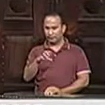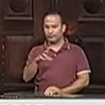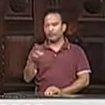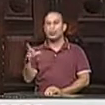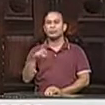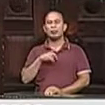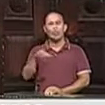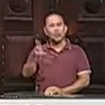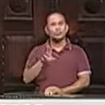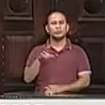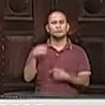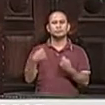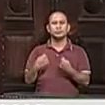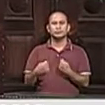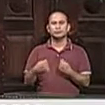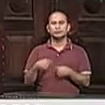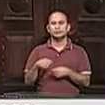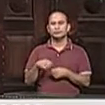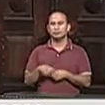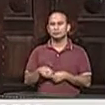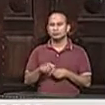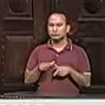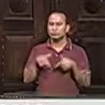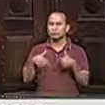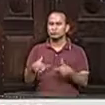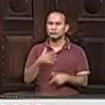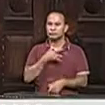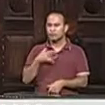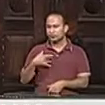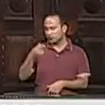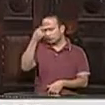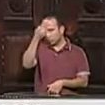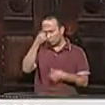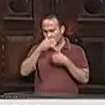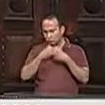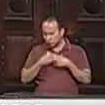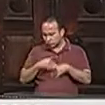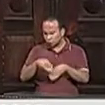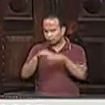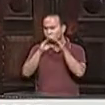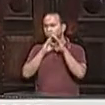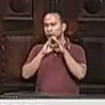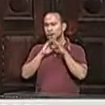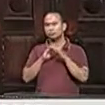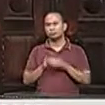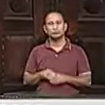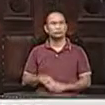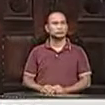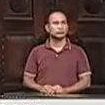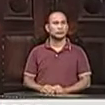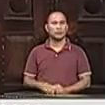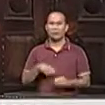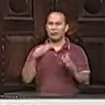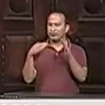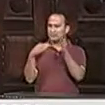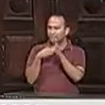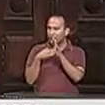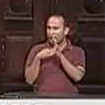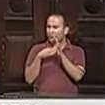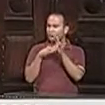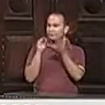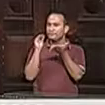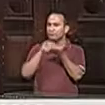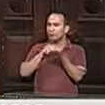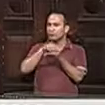resposta para que essas unidades de saúde mental continuem funcionando. Deixou chegar até o prazo de que faltam